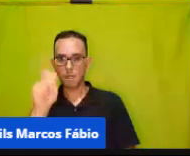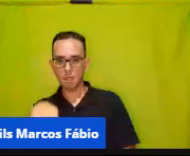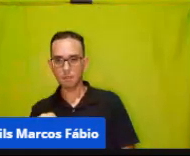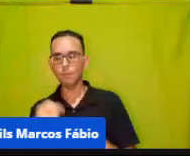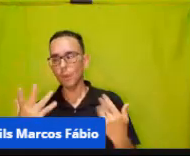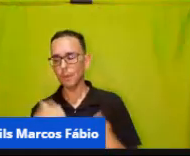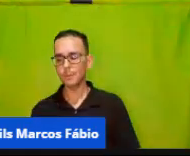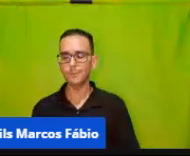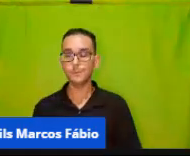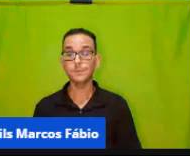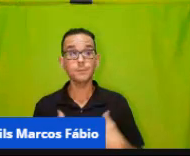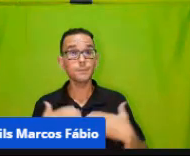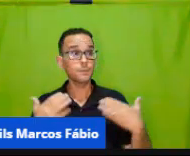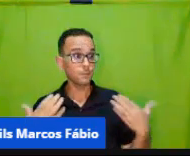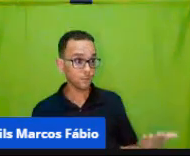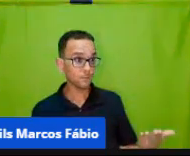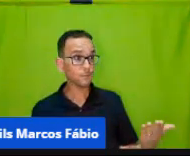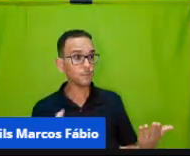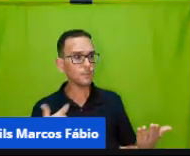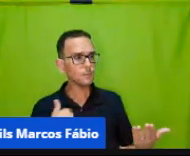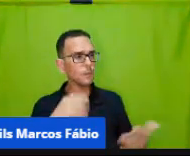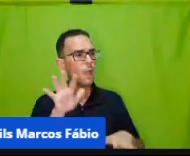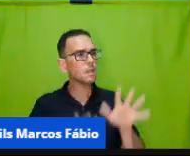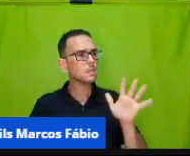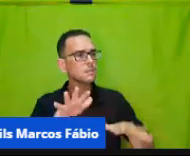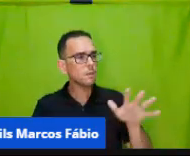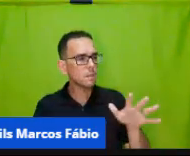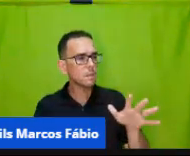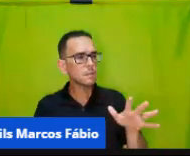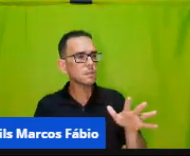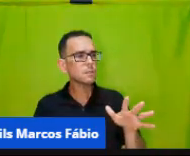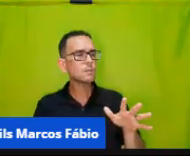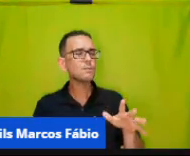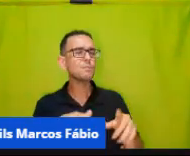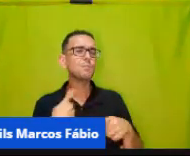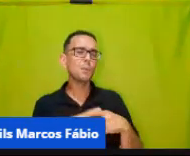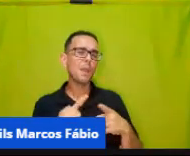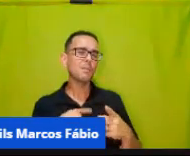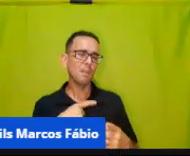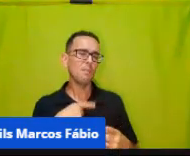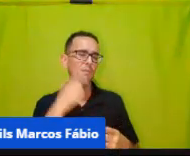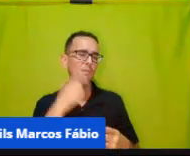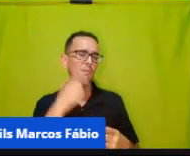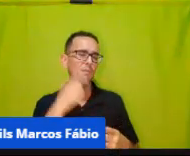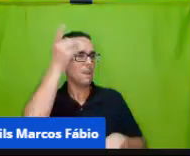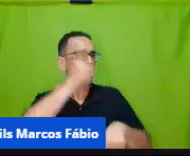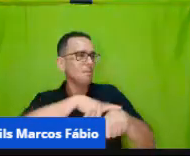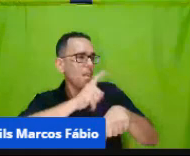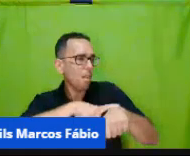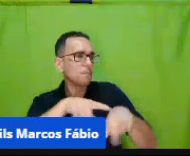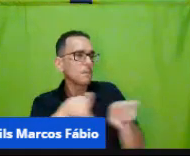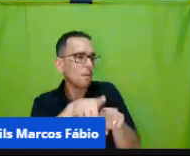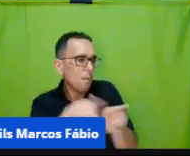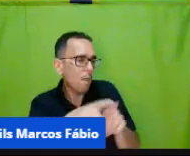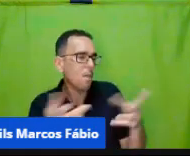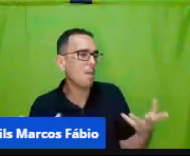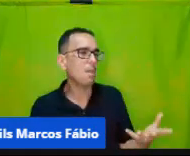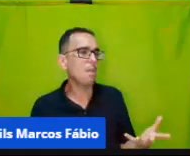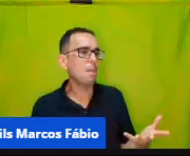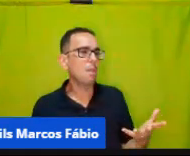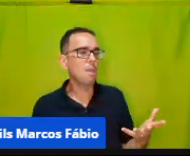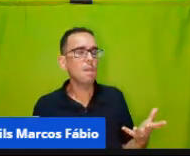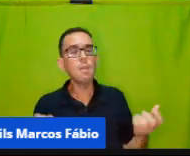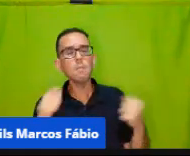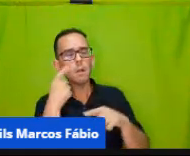Então, eu geralmente, isso por questão de facilidade e tempo, né, praticidade, eu procurando